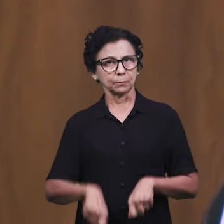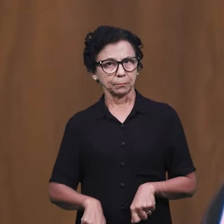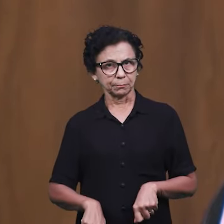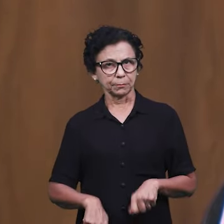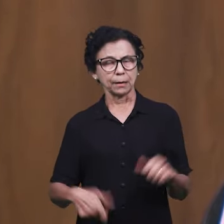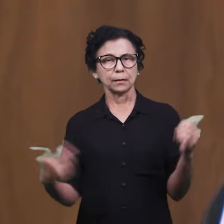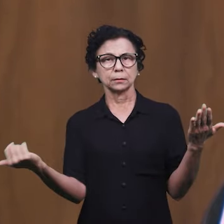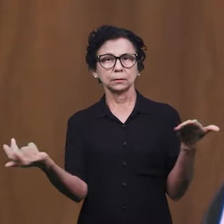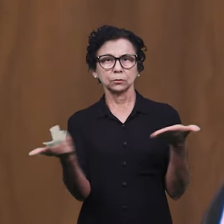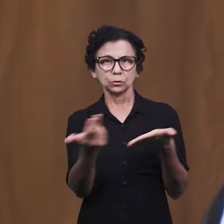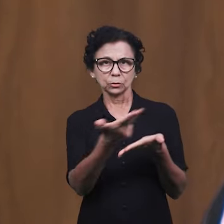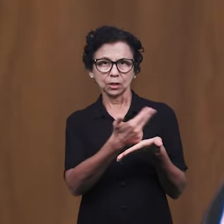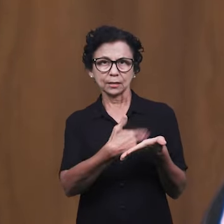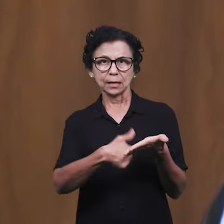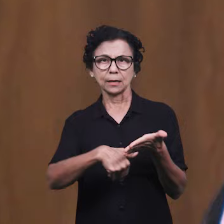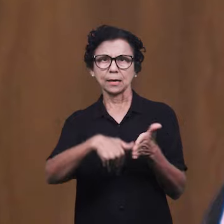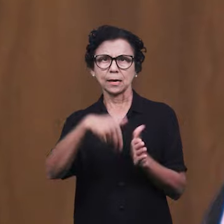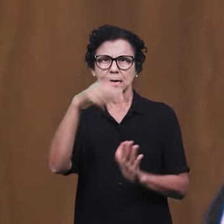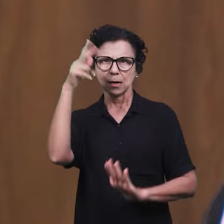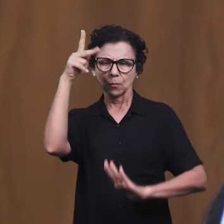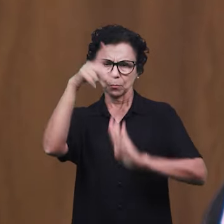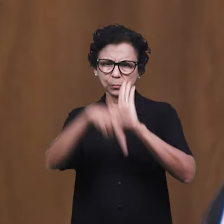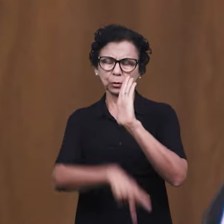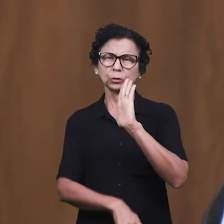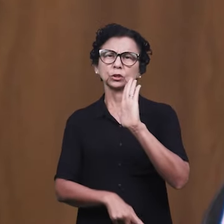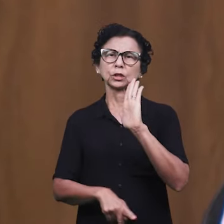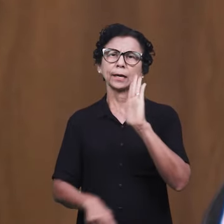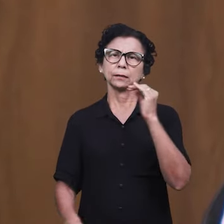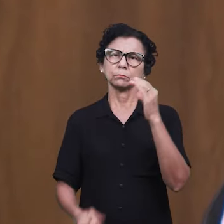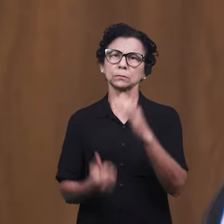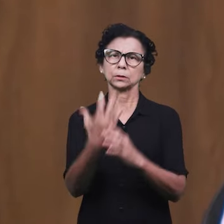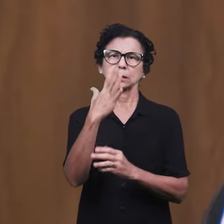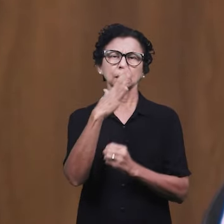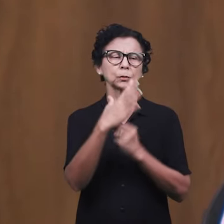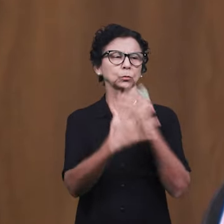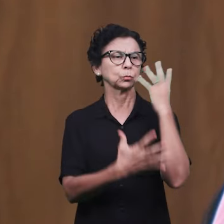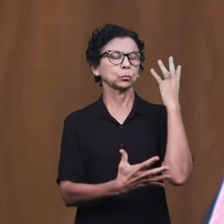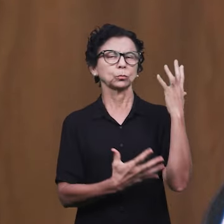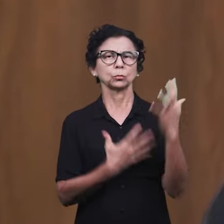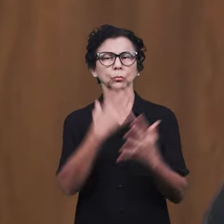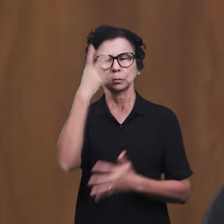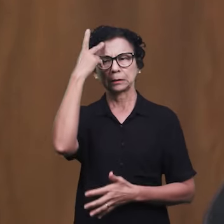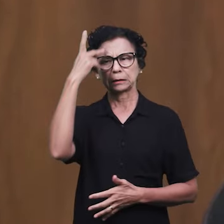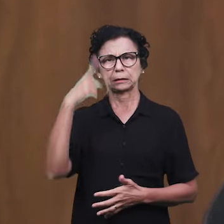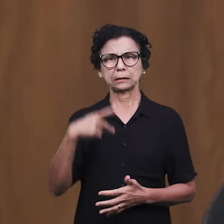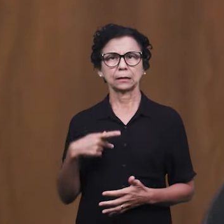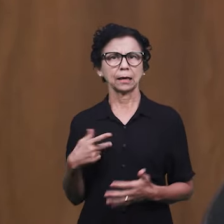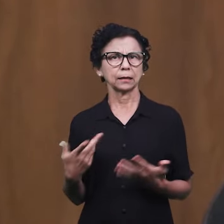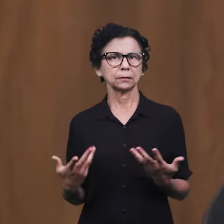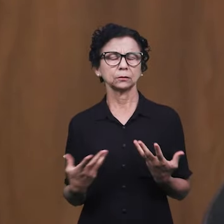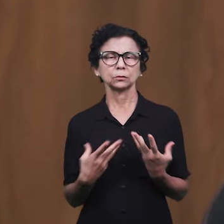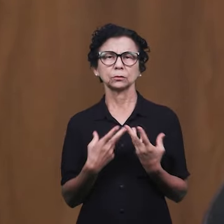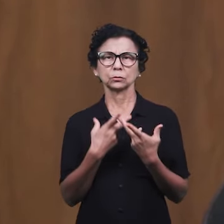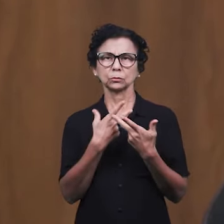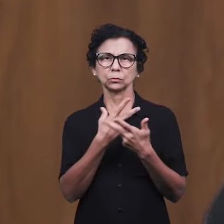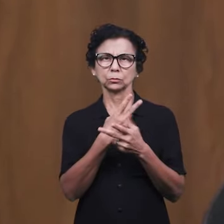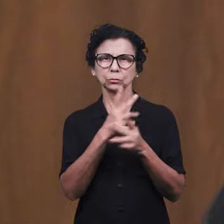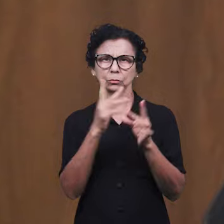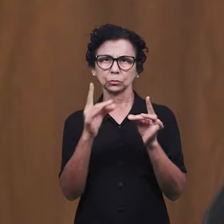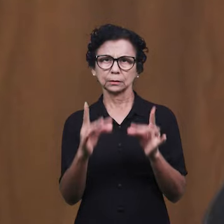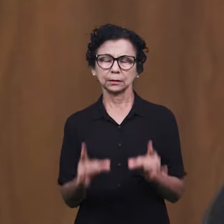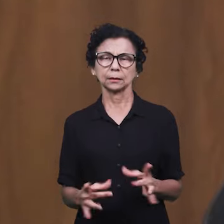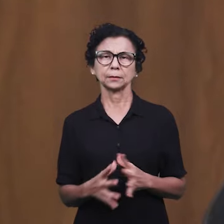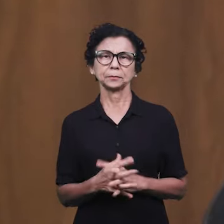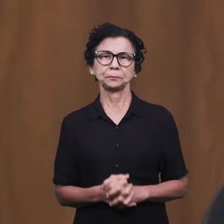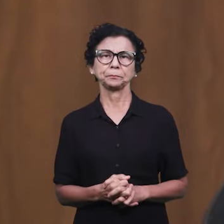esse planejamento da existência da vida, da existência da matéria, da existência do homem. E a teoria